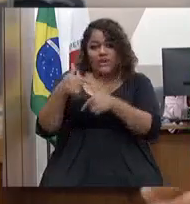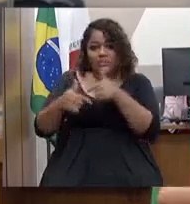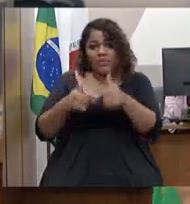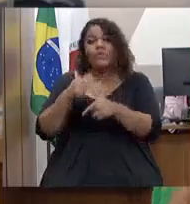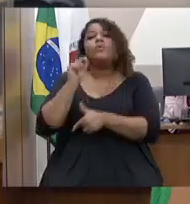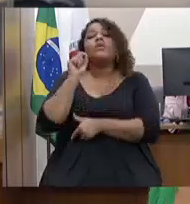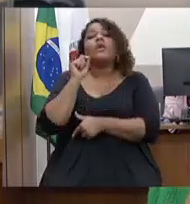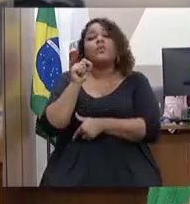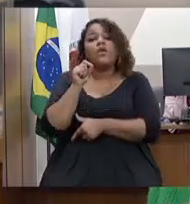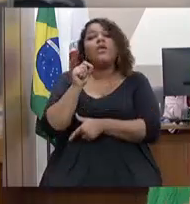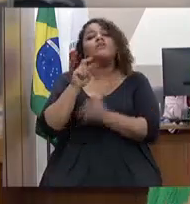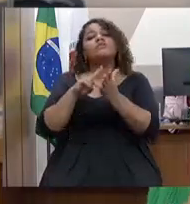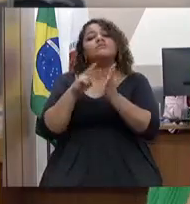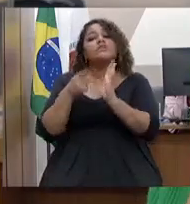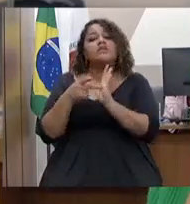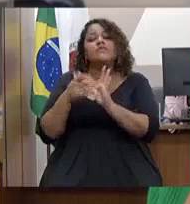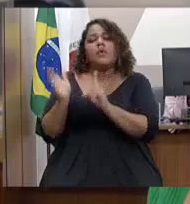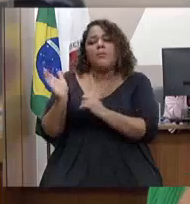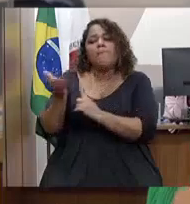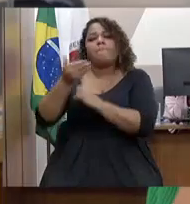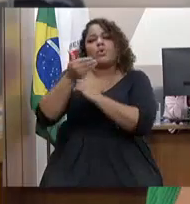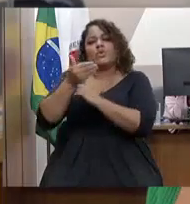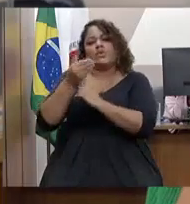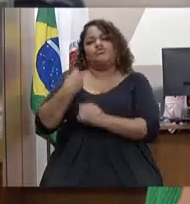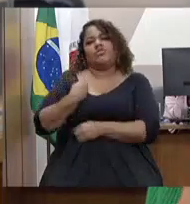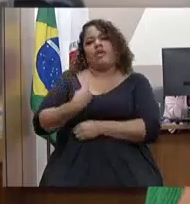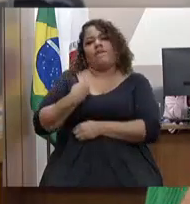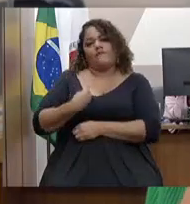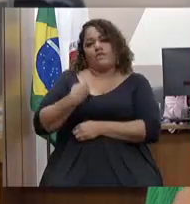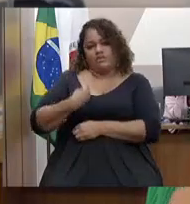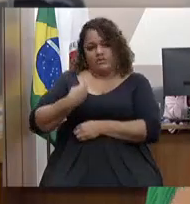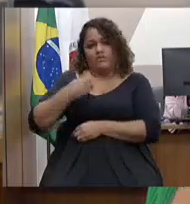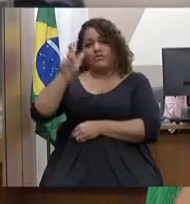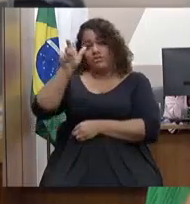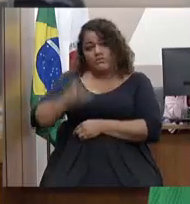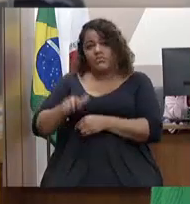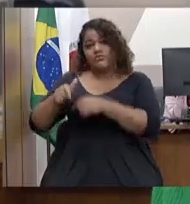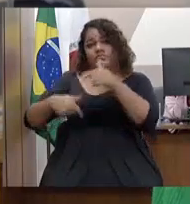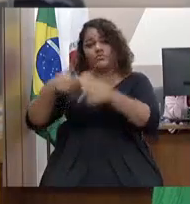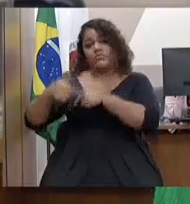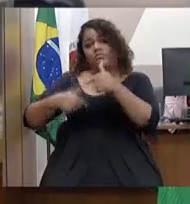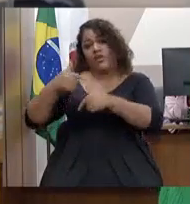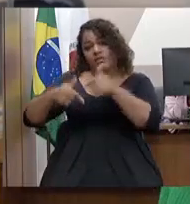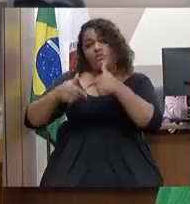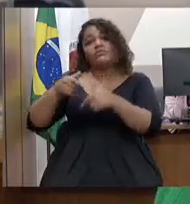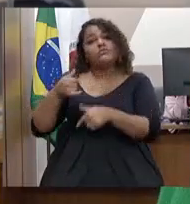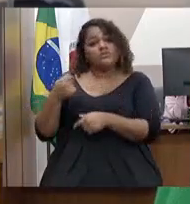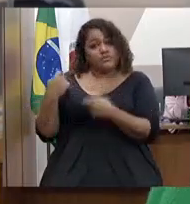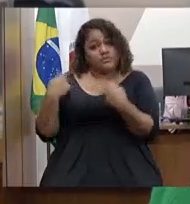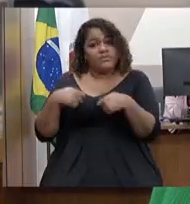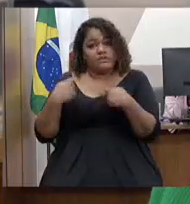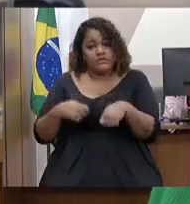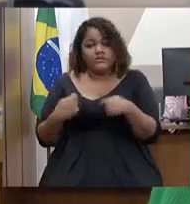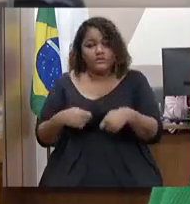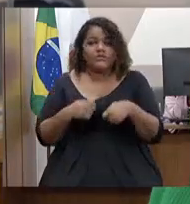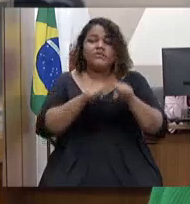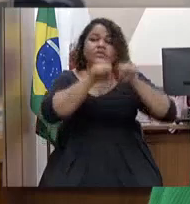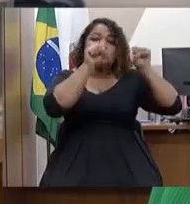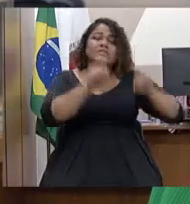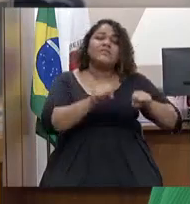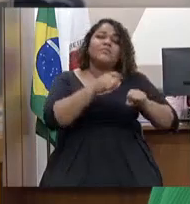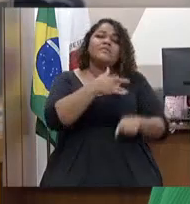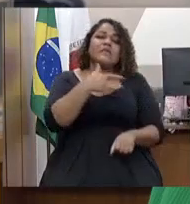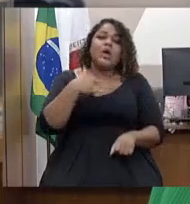necessário um sistema de saúde e segurança do trabalho forte e eficaz precisa da participação ativa